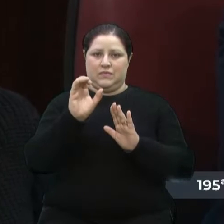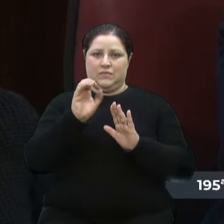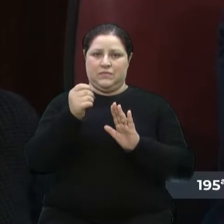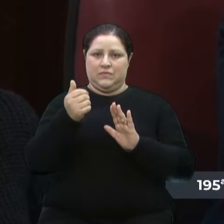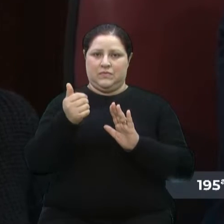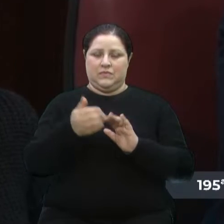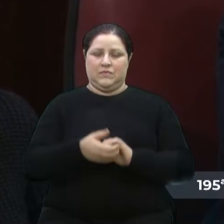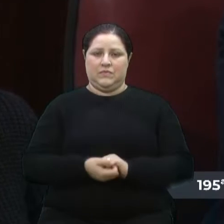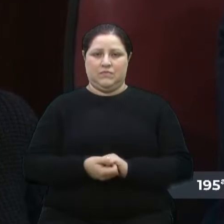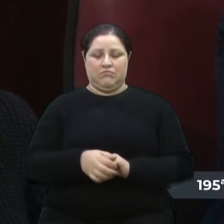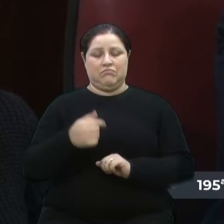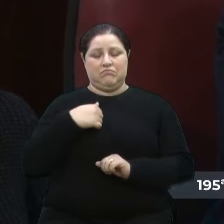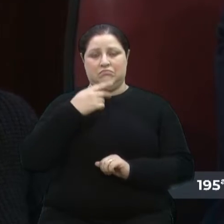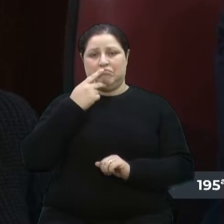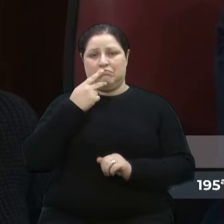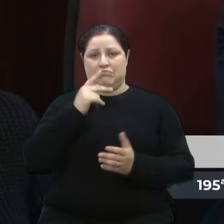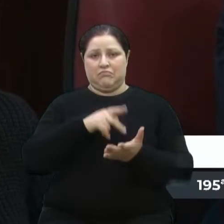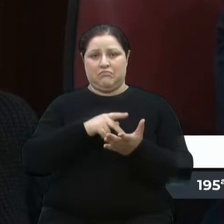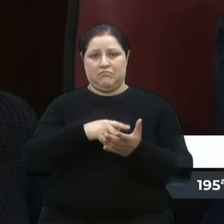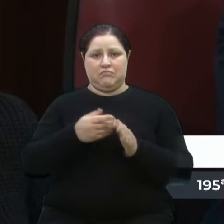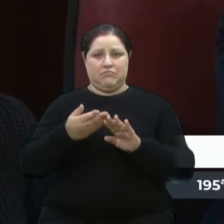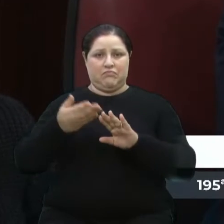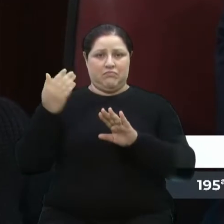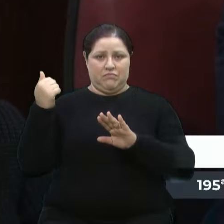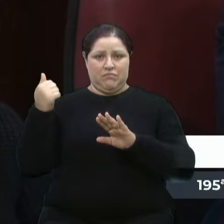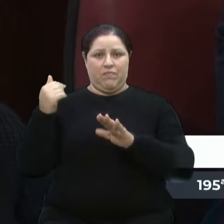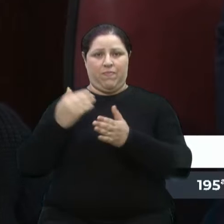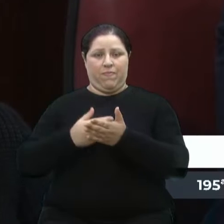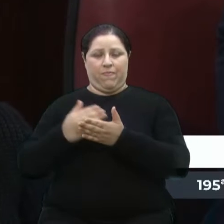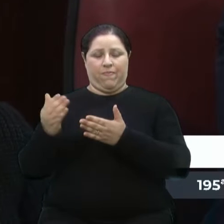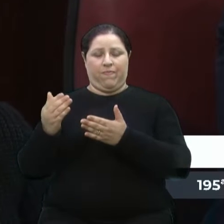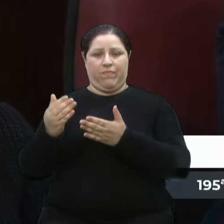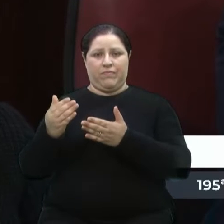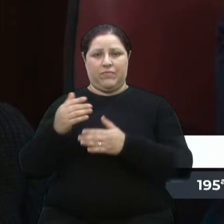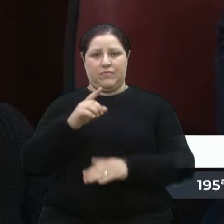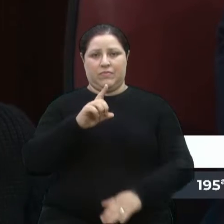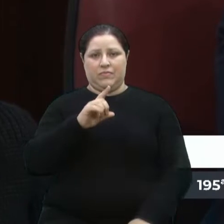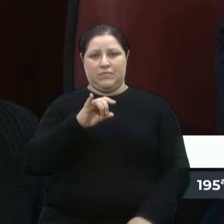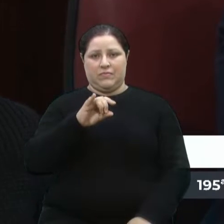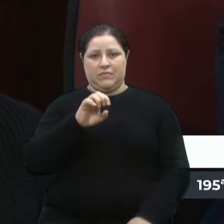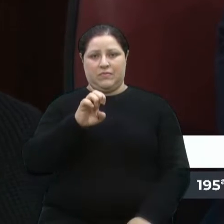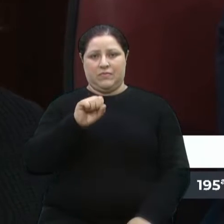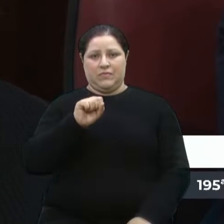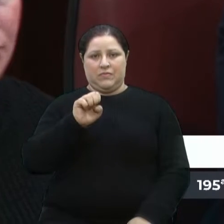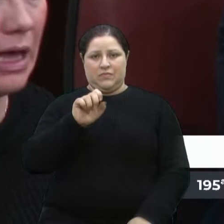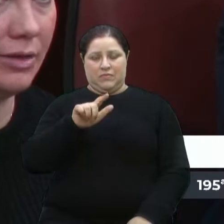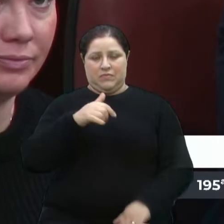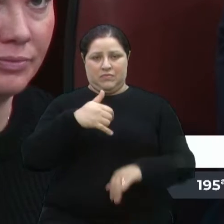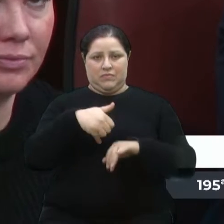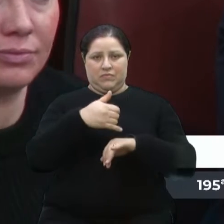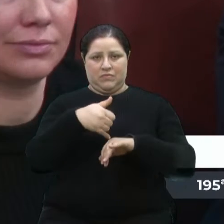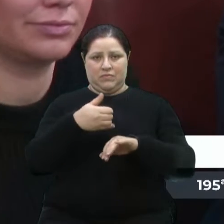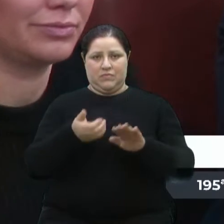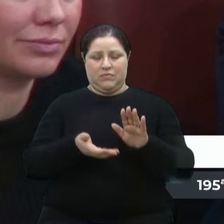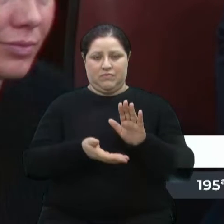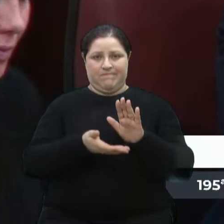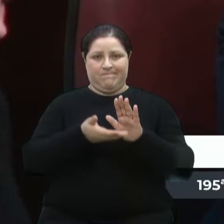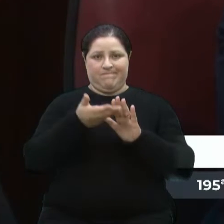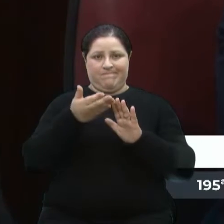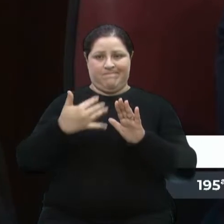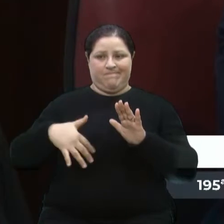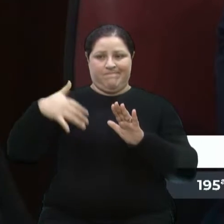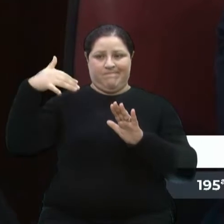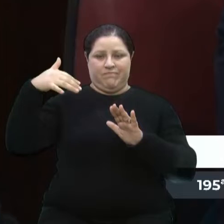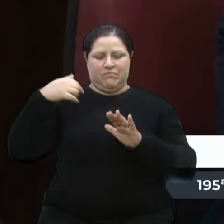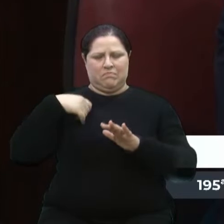Eu, sinceramente, esses dias, quando começou a disparar o diesel, eu pensei que viesse até mais do que 10 centavos, olhando